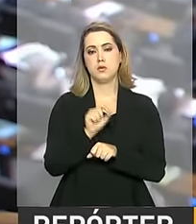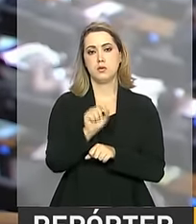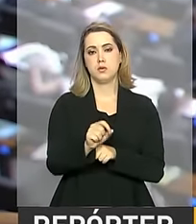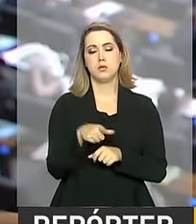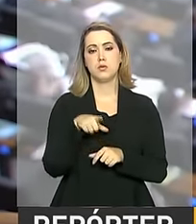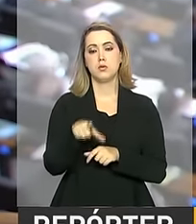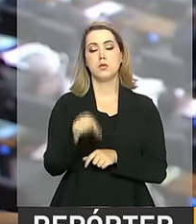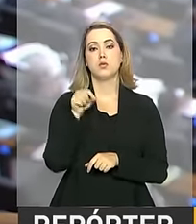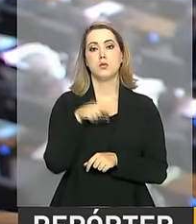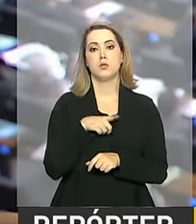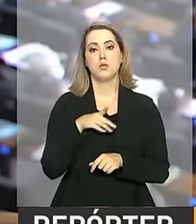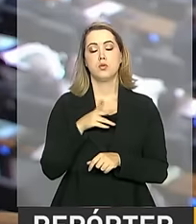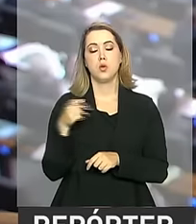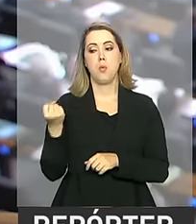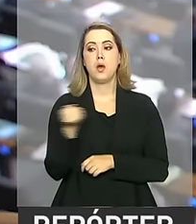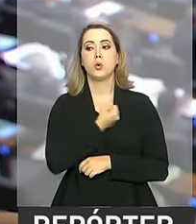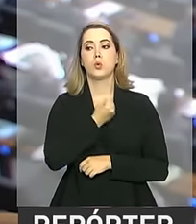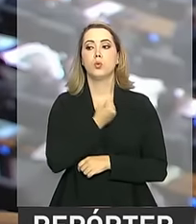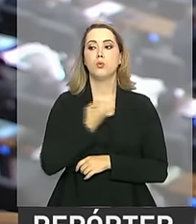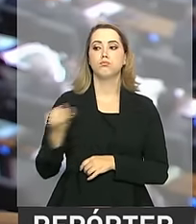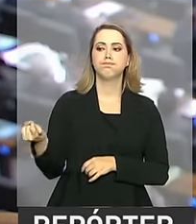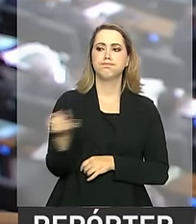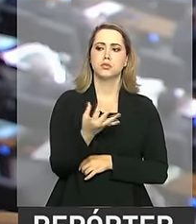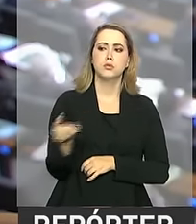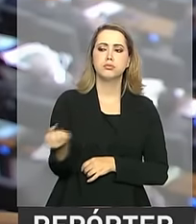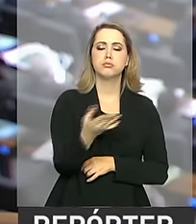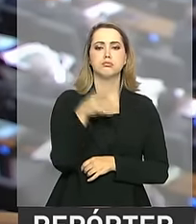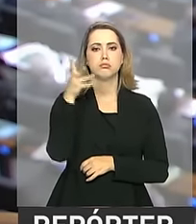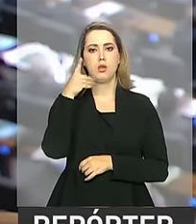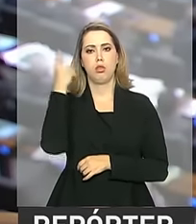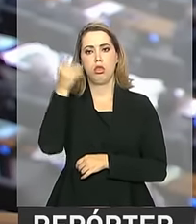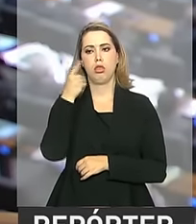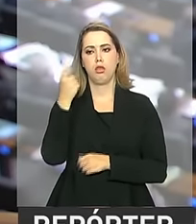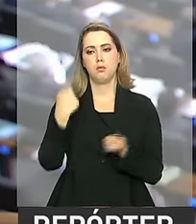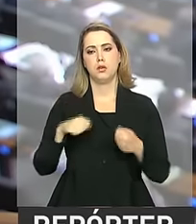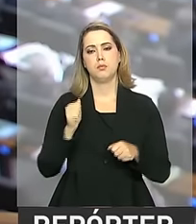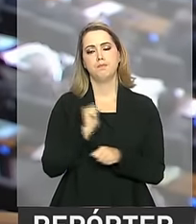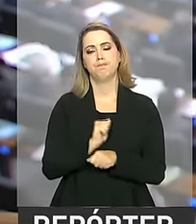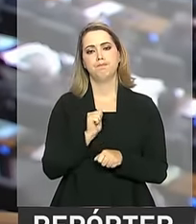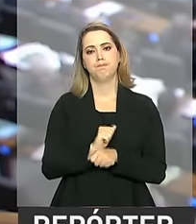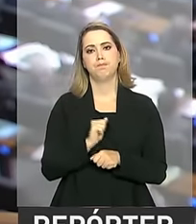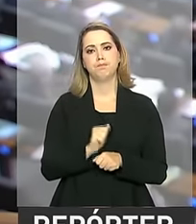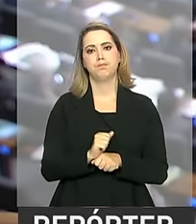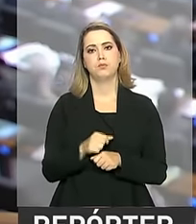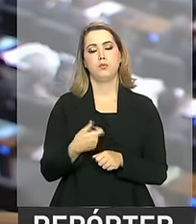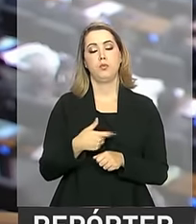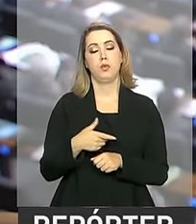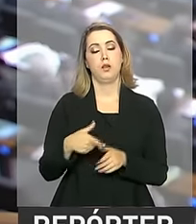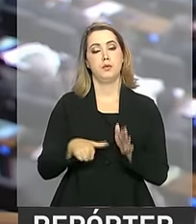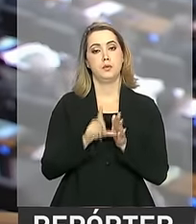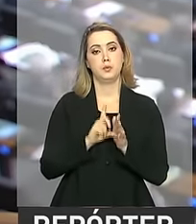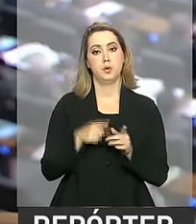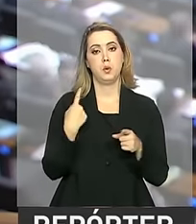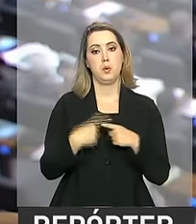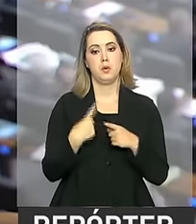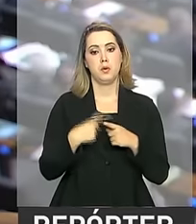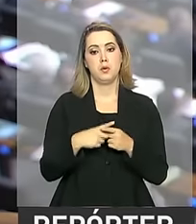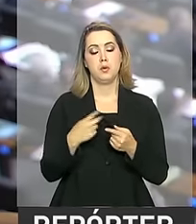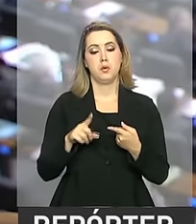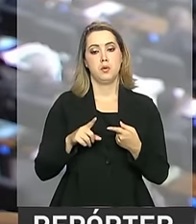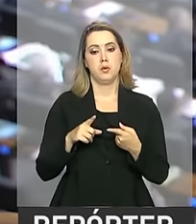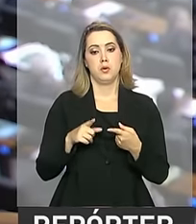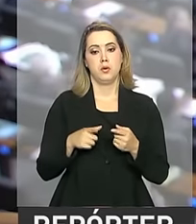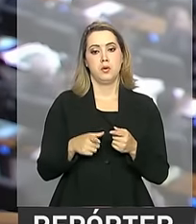Ulisses Guimarães para iniciar os procedimentos de votação. Isso porque, na sessão anterior,